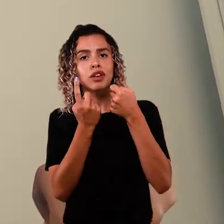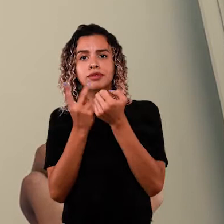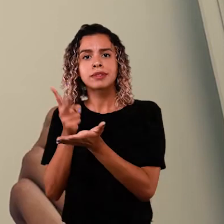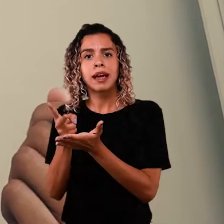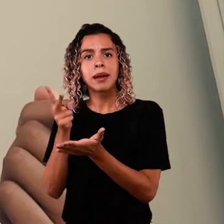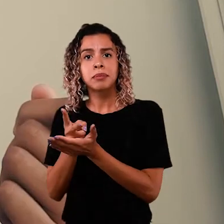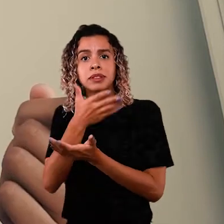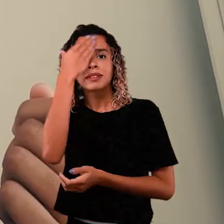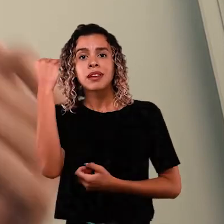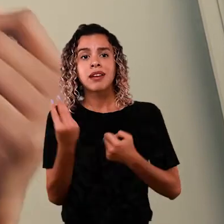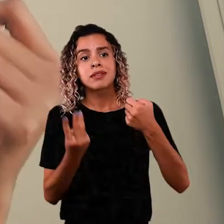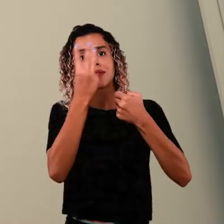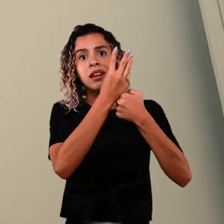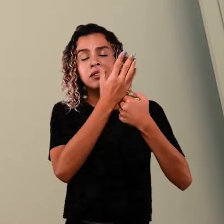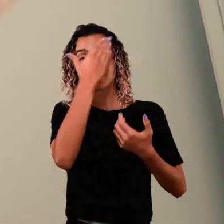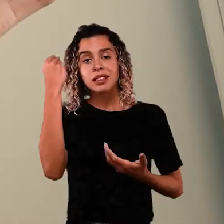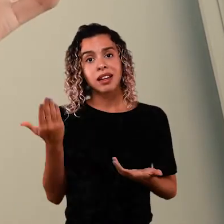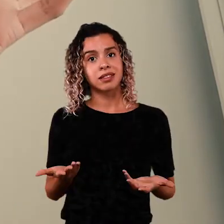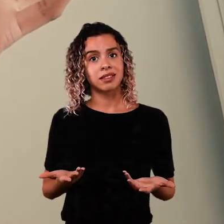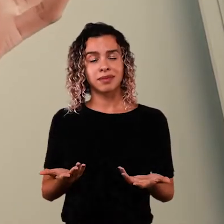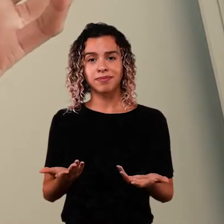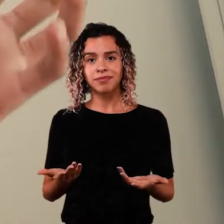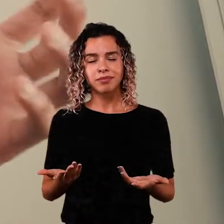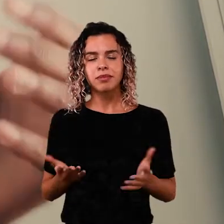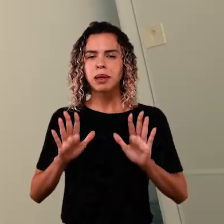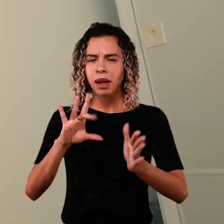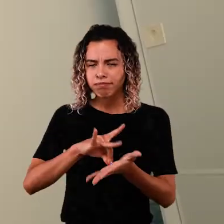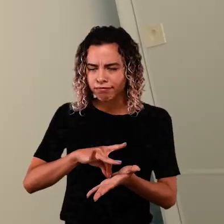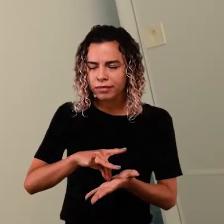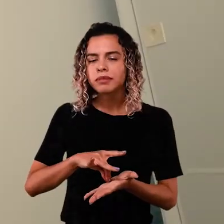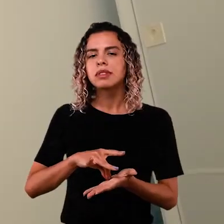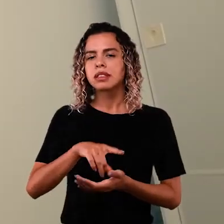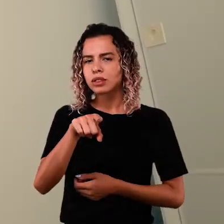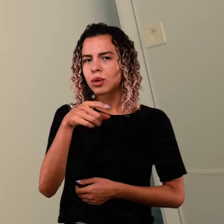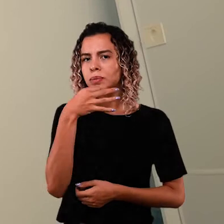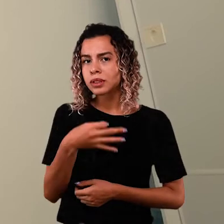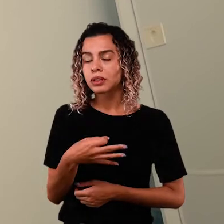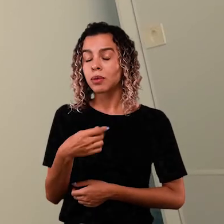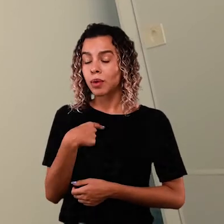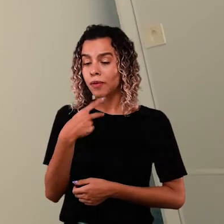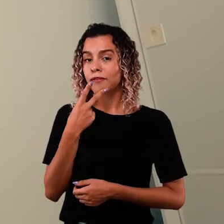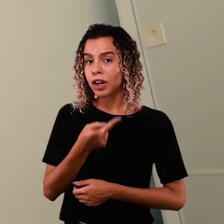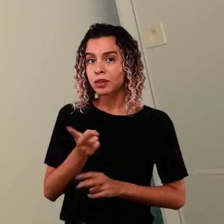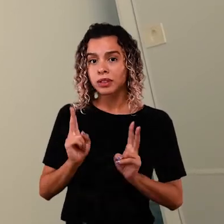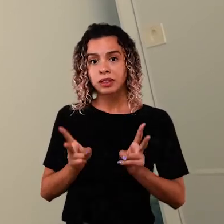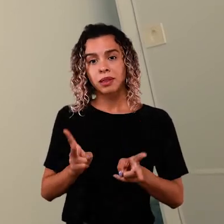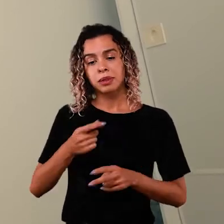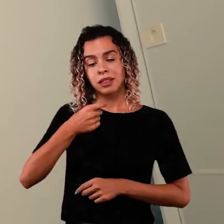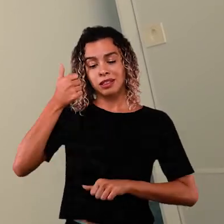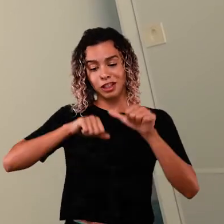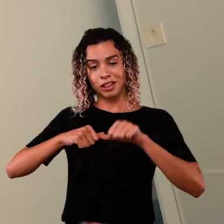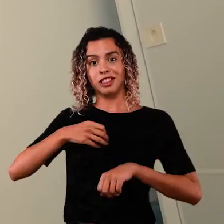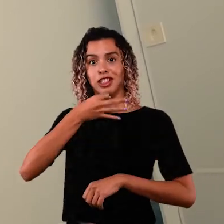muitas vezes esquecem de englobar todas as pessoas autistas. Mas realmente, é uma observação assim que eu faço,